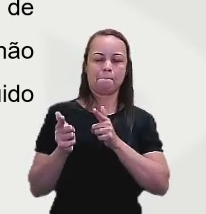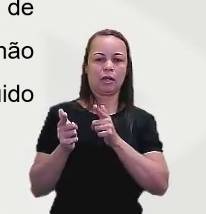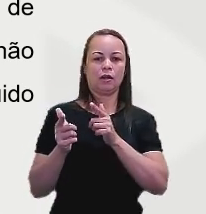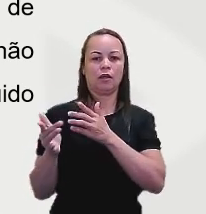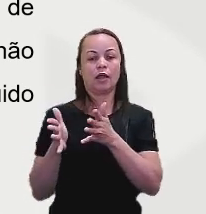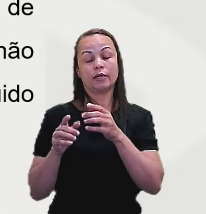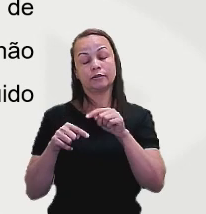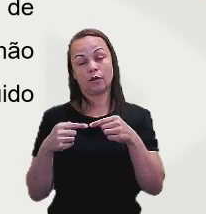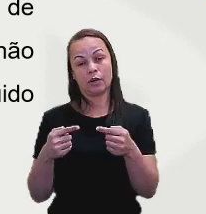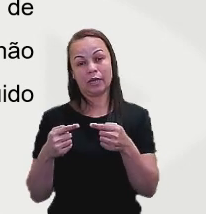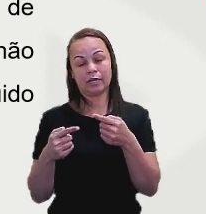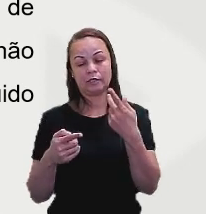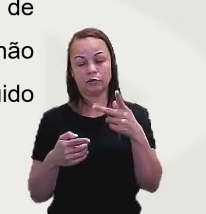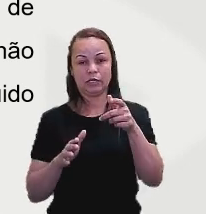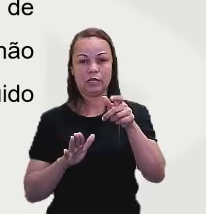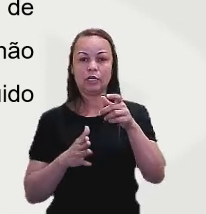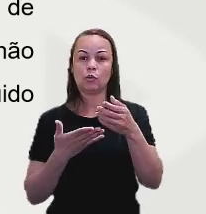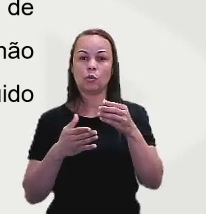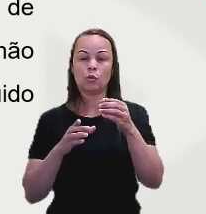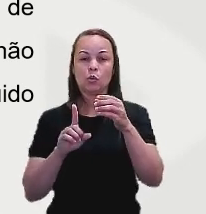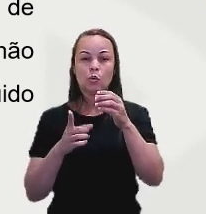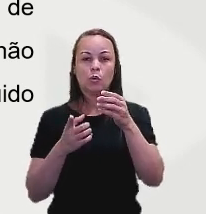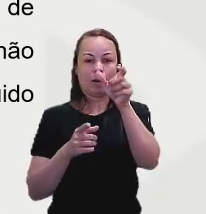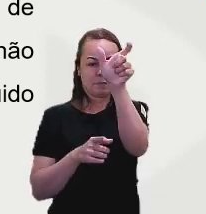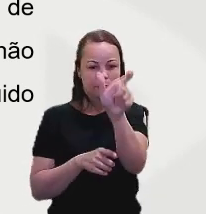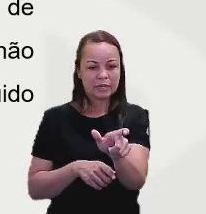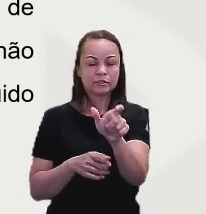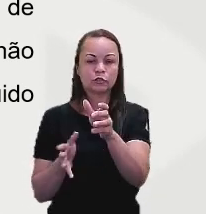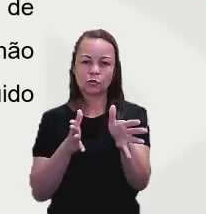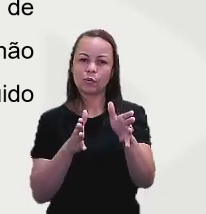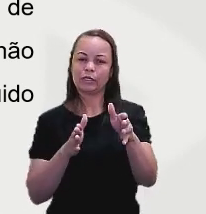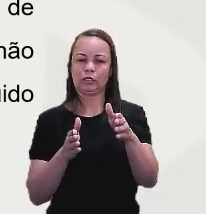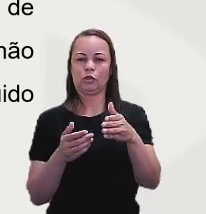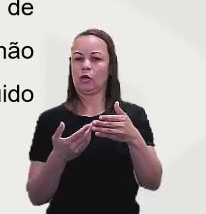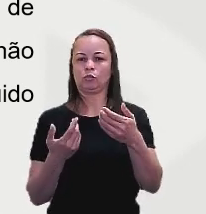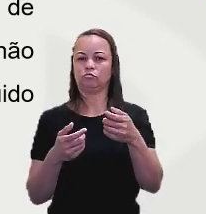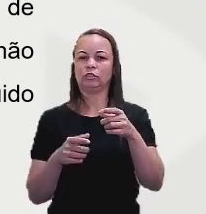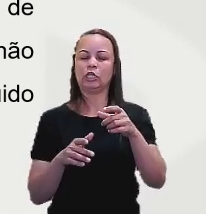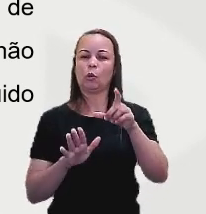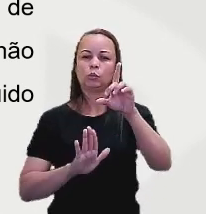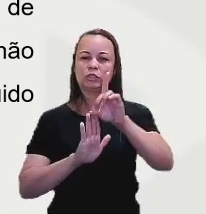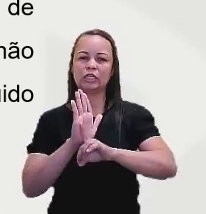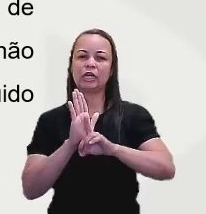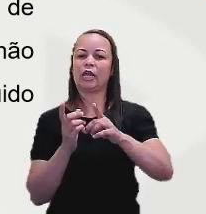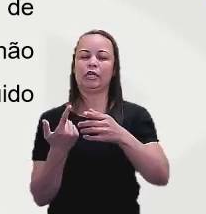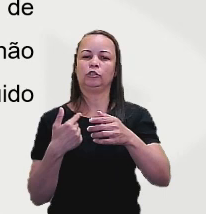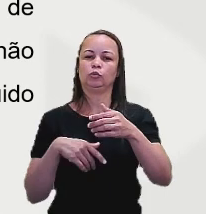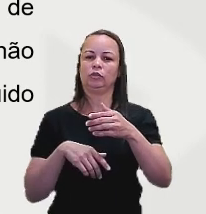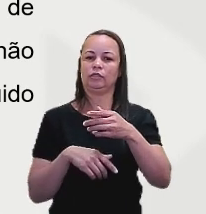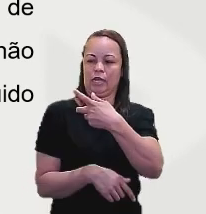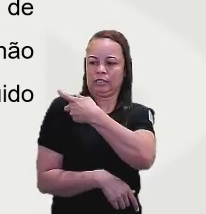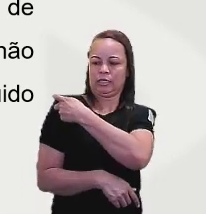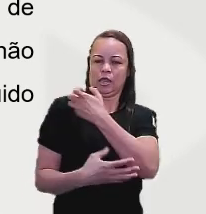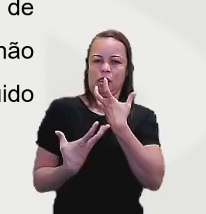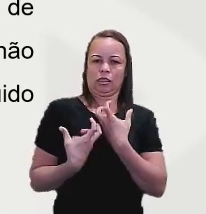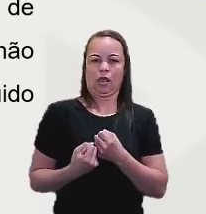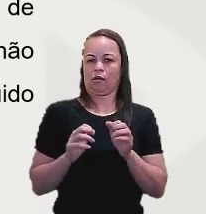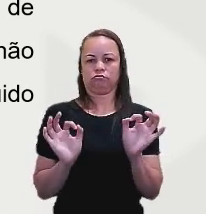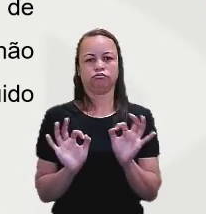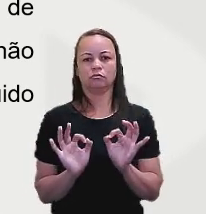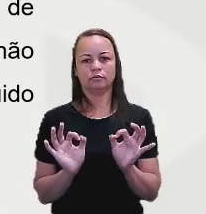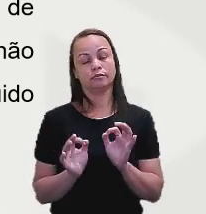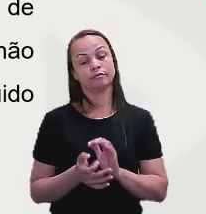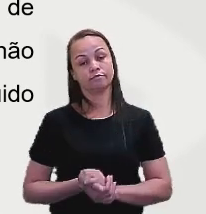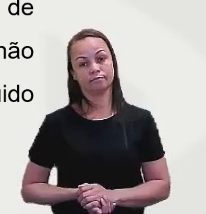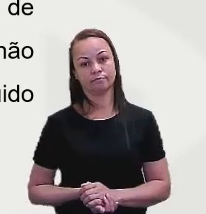que o cidadão tinha o direito de preservar o próprio corpo e não aceitar aquele líquido desconhecido.